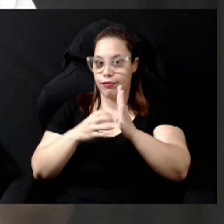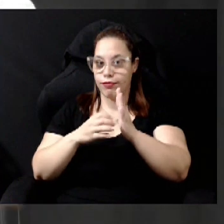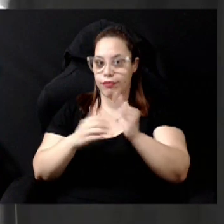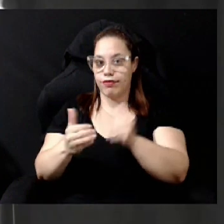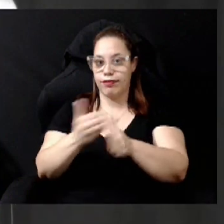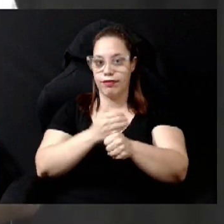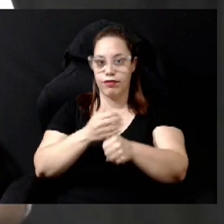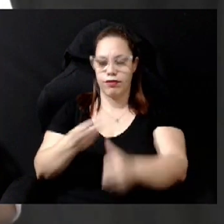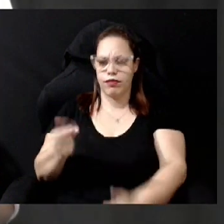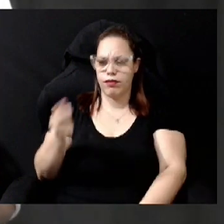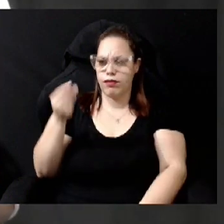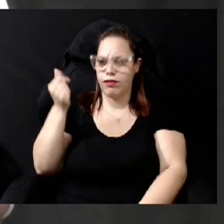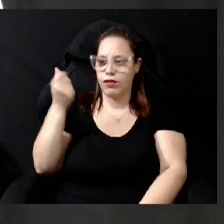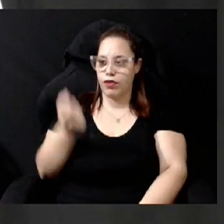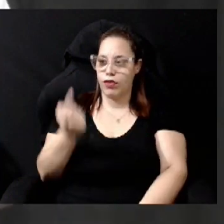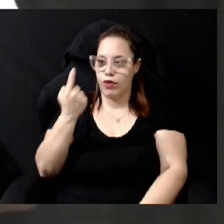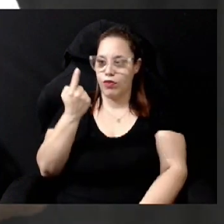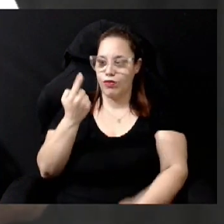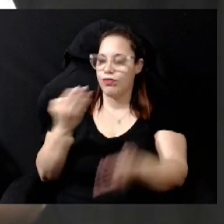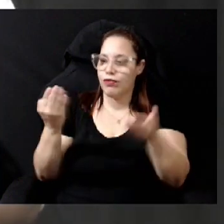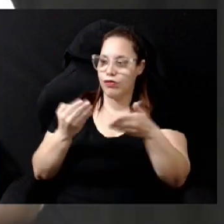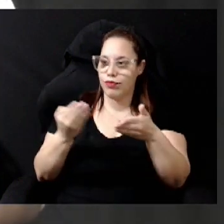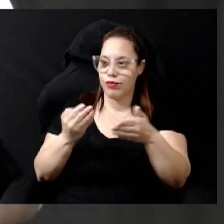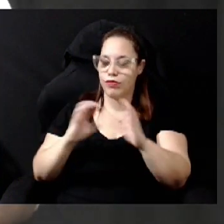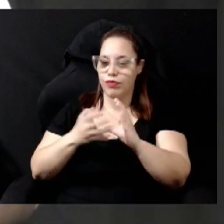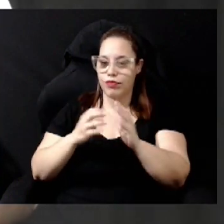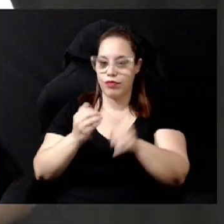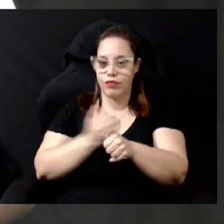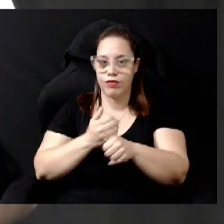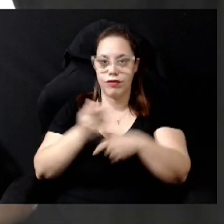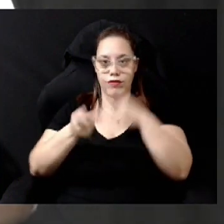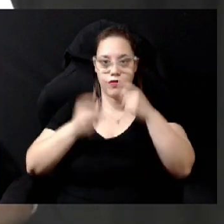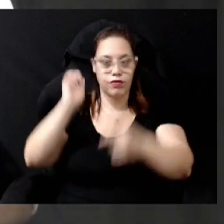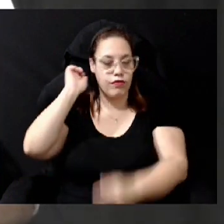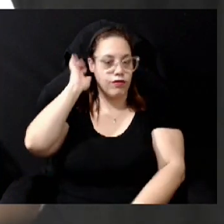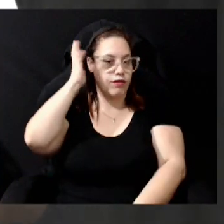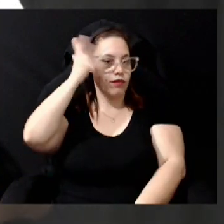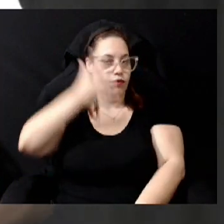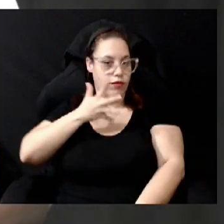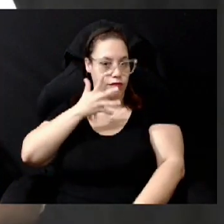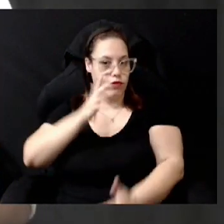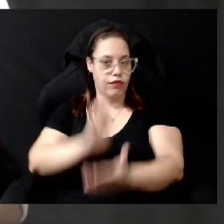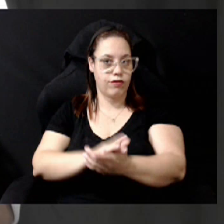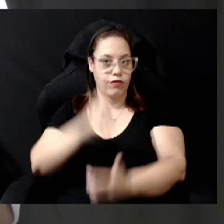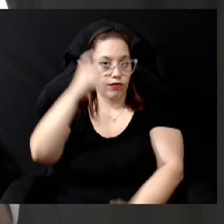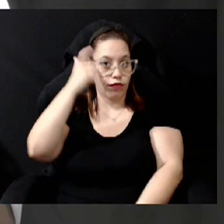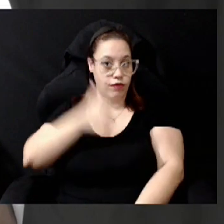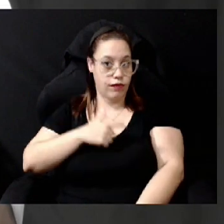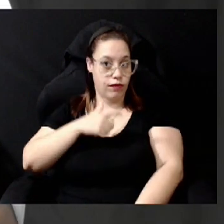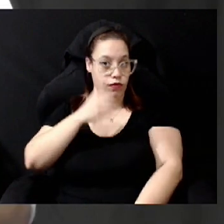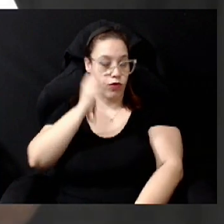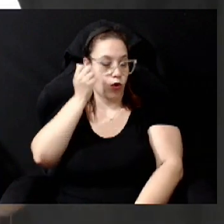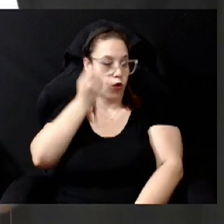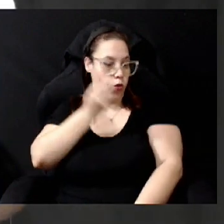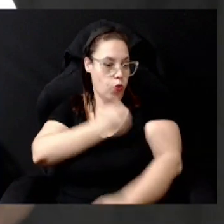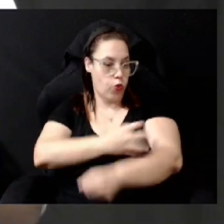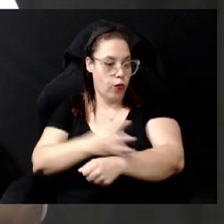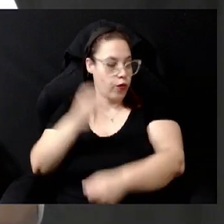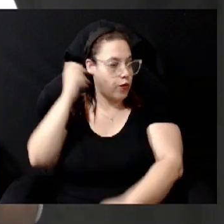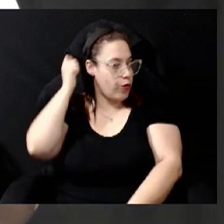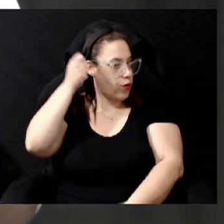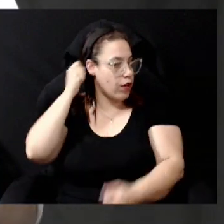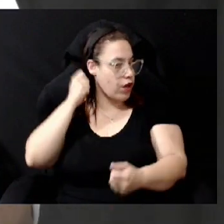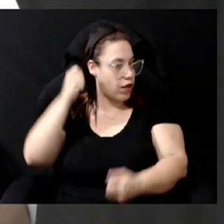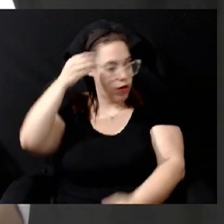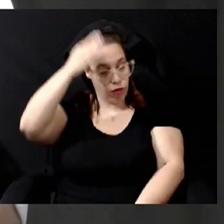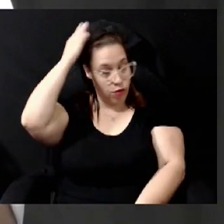no primeiro e agora do nosso mandato. Eu vou fazer minha audiodescrição. Eu sou um homem branco, tenho cabelos grisalhos, estou de barba